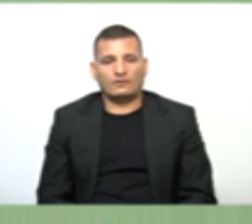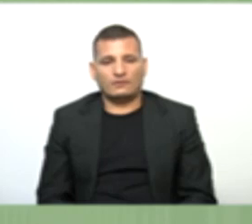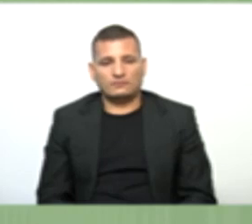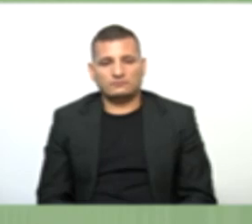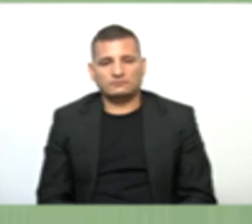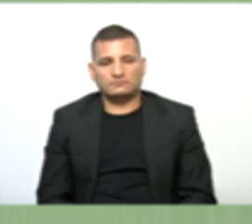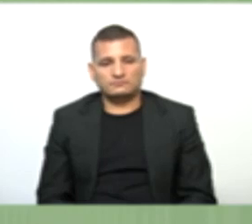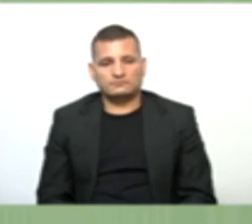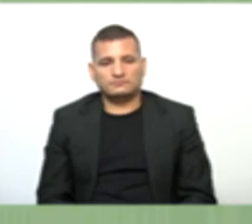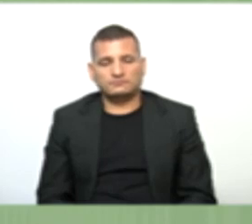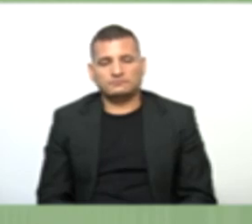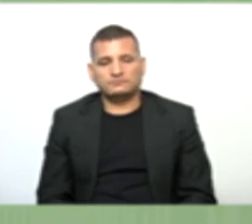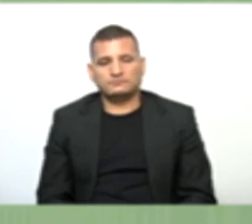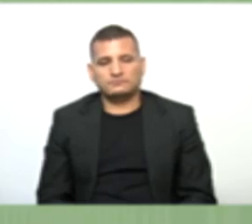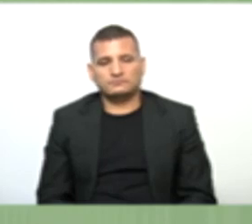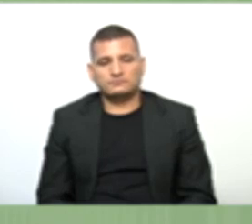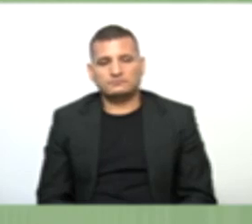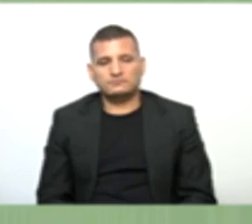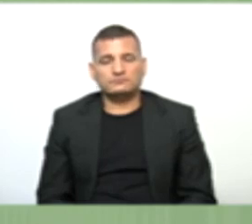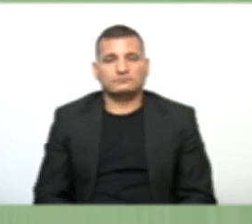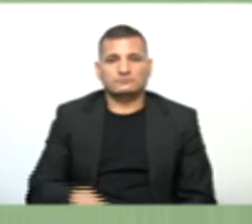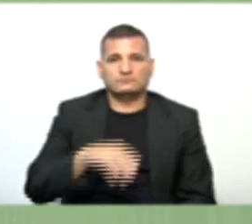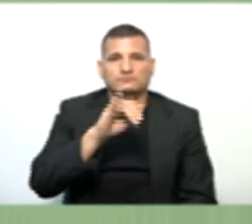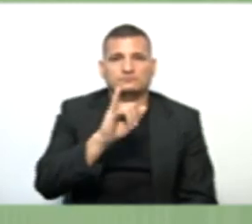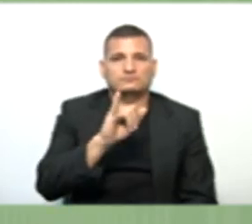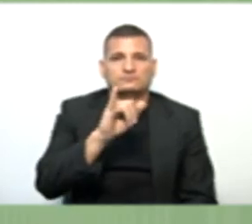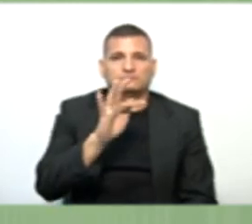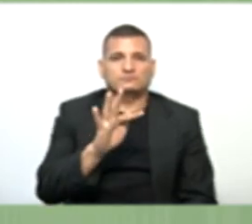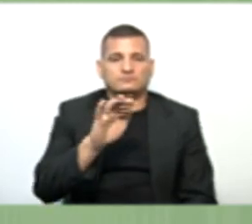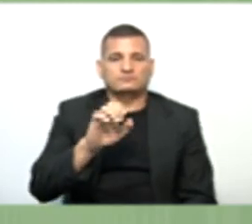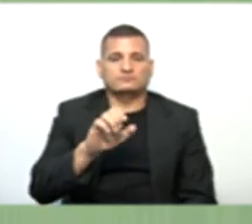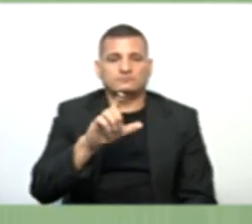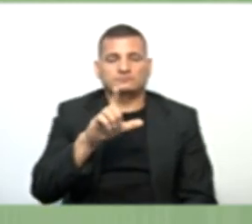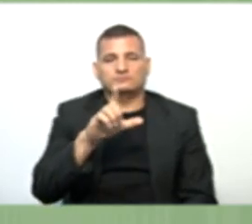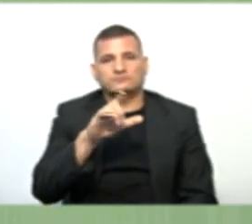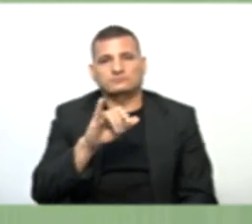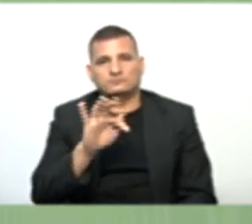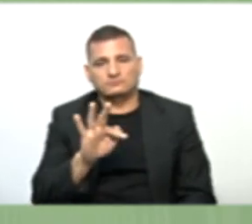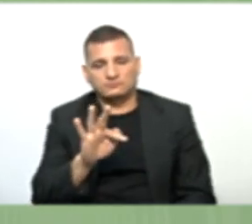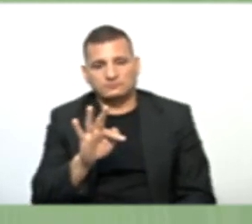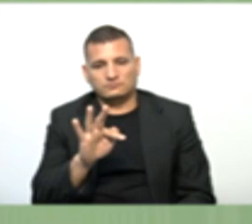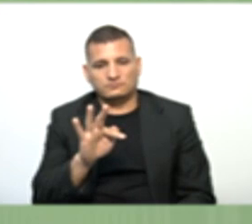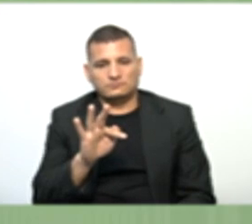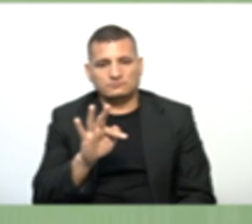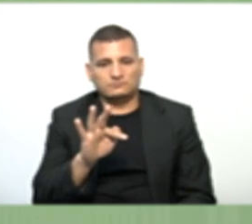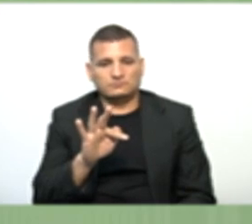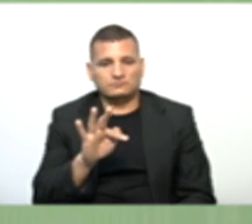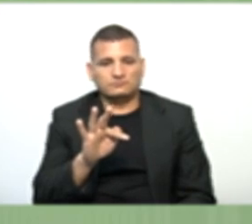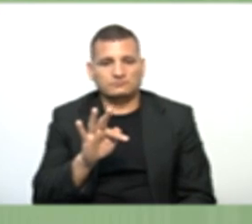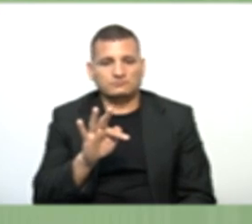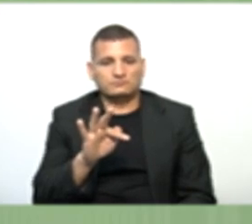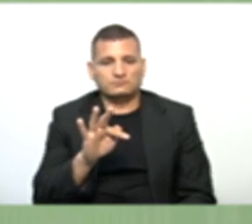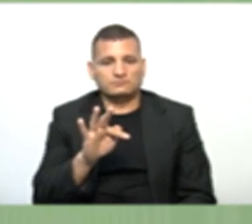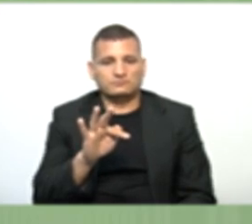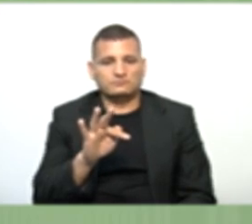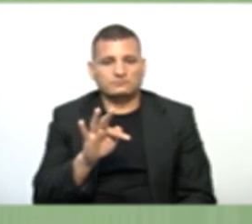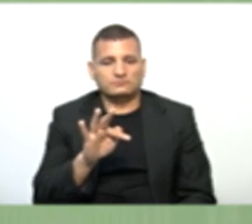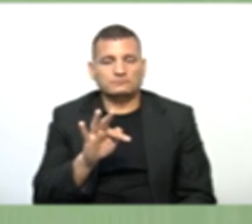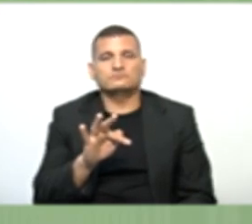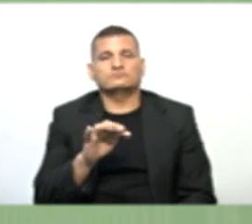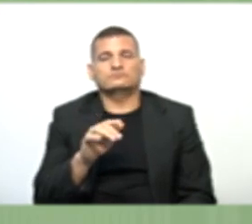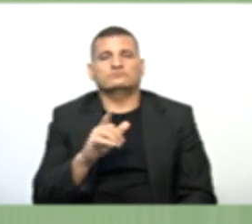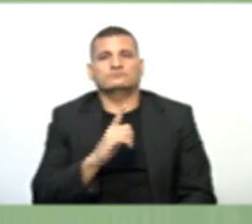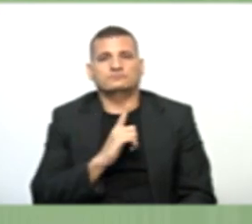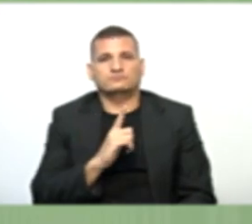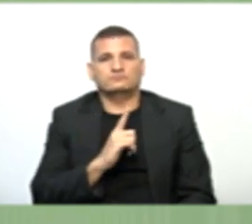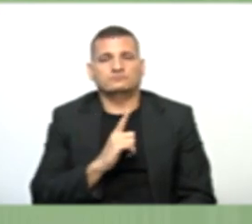E ainda nós temos o if-elif. Então, o if-elif, ele vai ter mais de uma